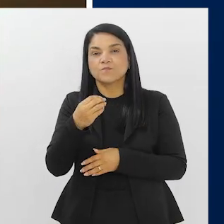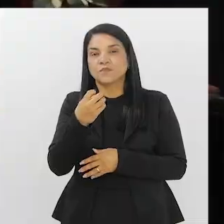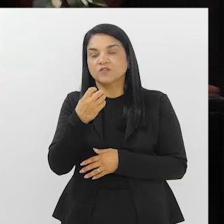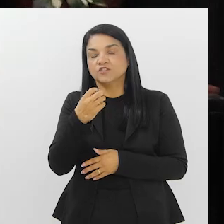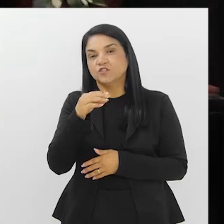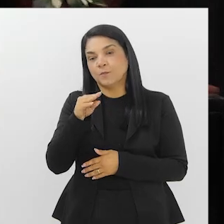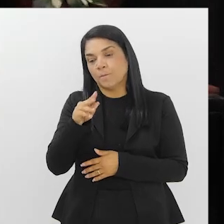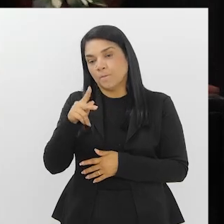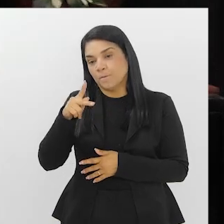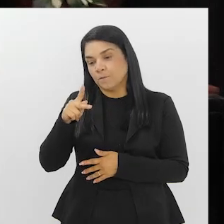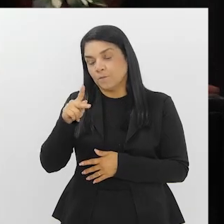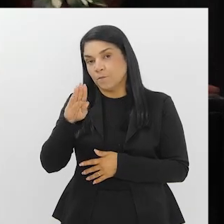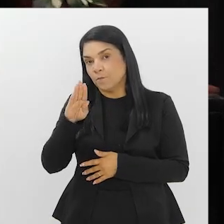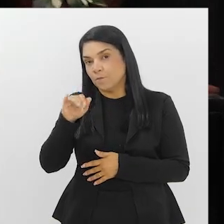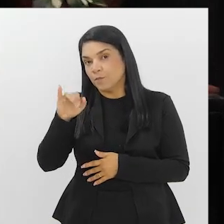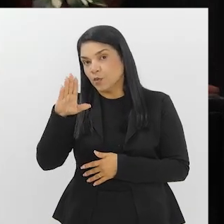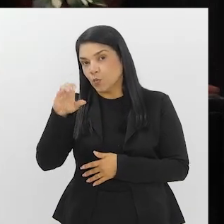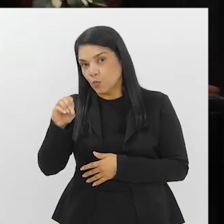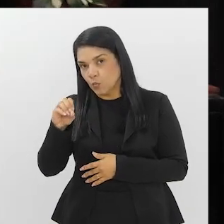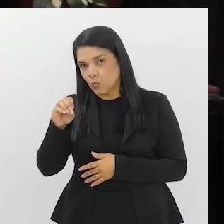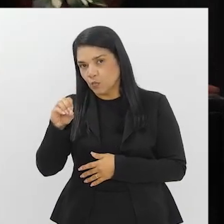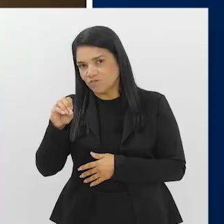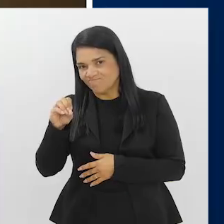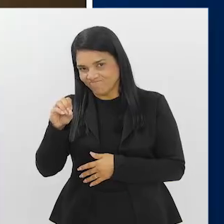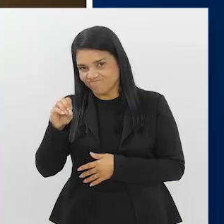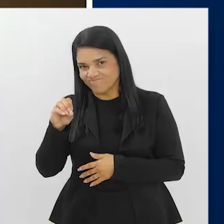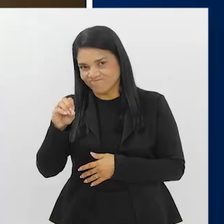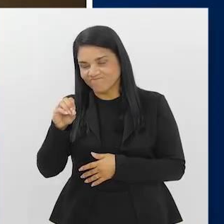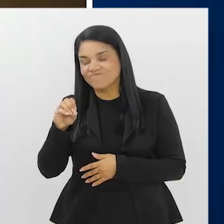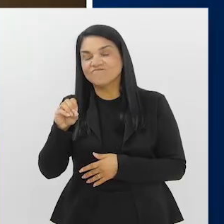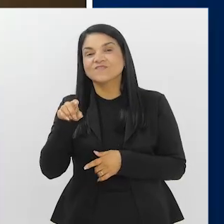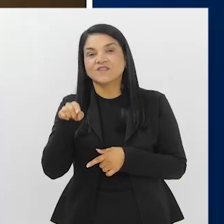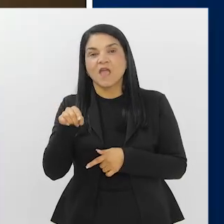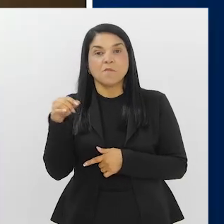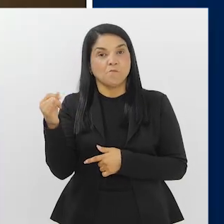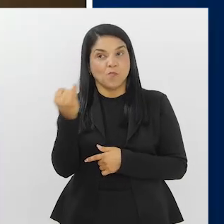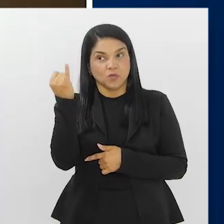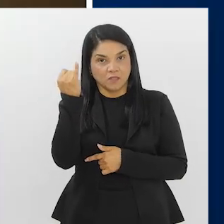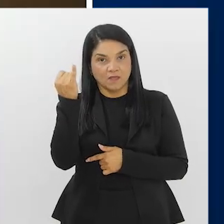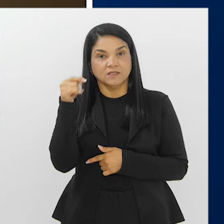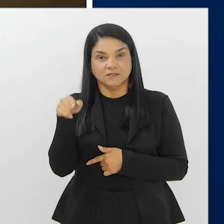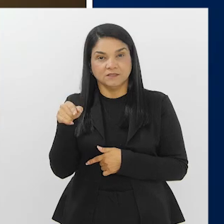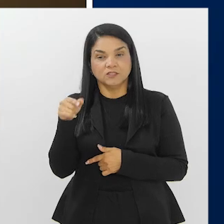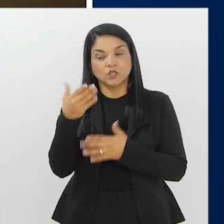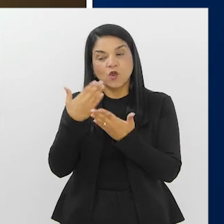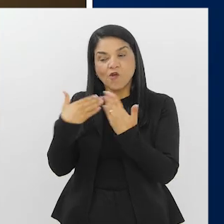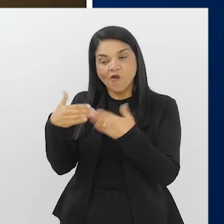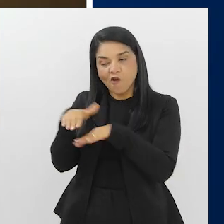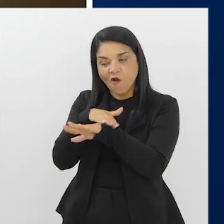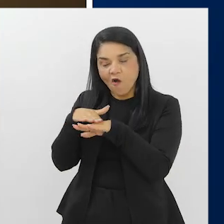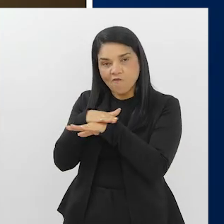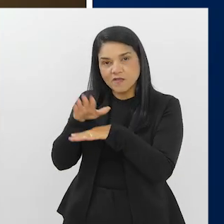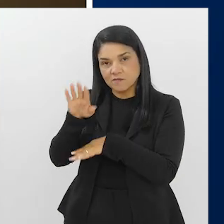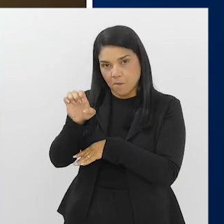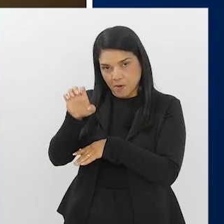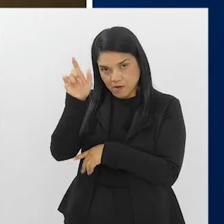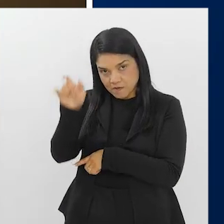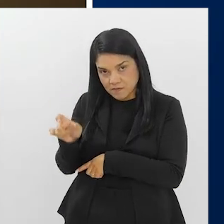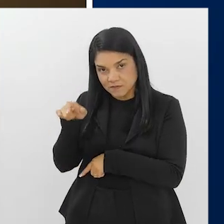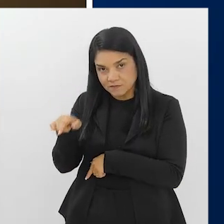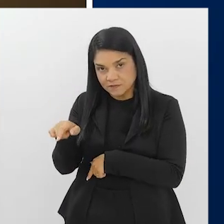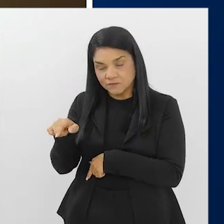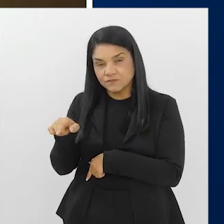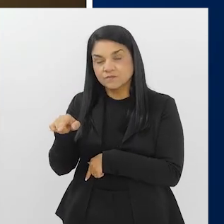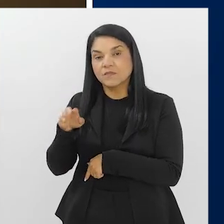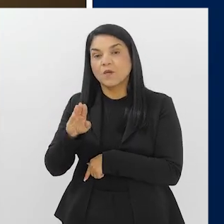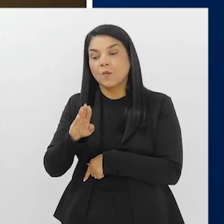bicos artificiais, que é um tema muito importante, né, que a gente tem ali, de conversa com a mãe. A